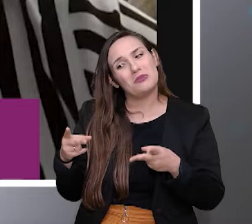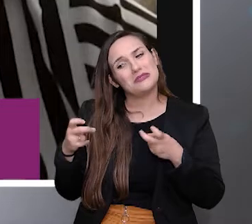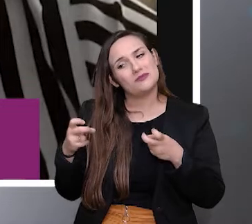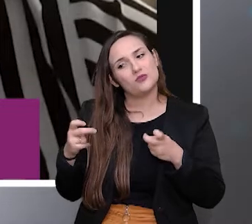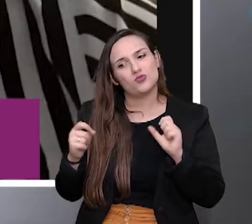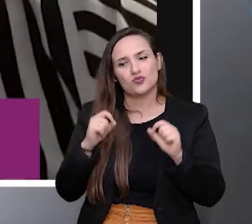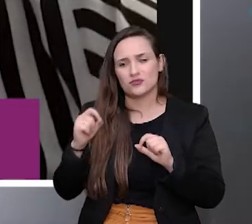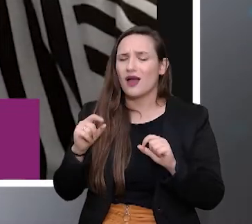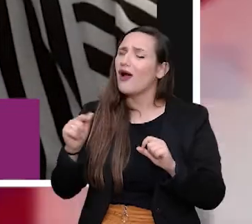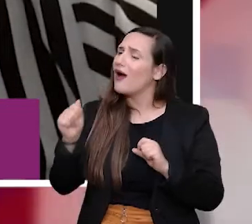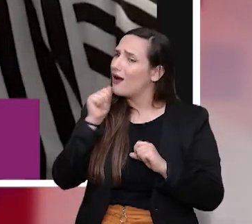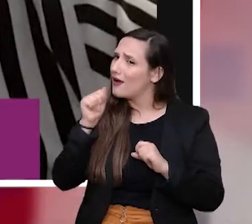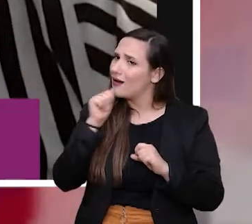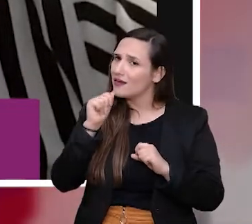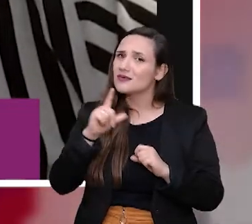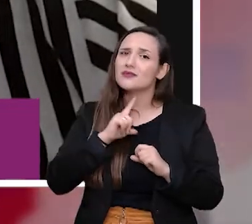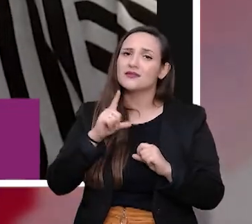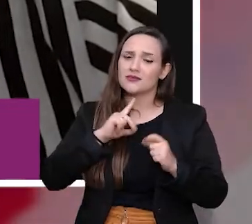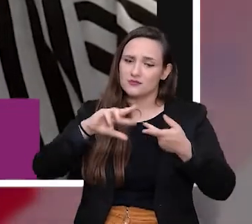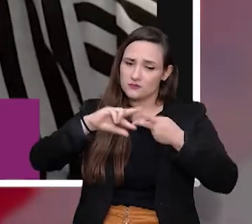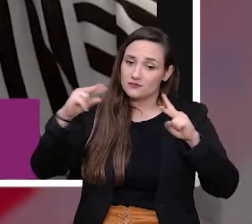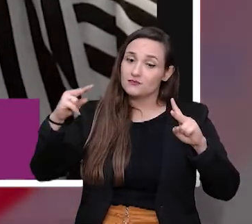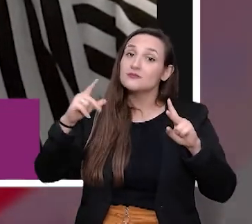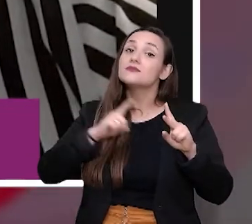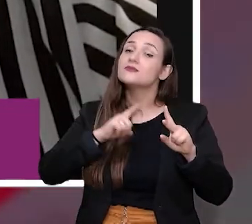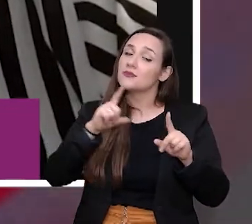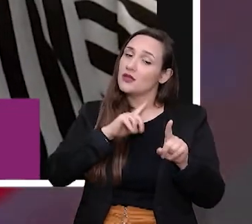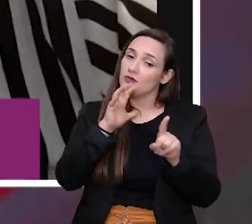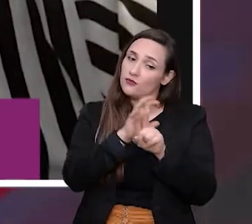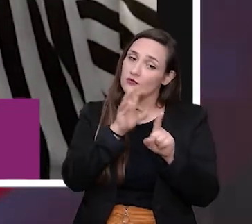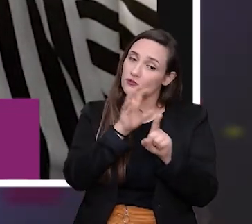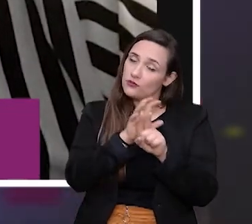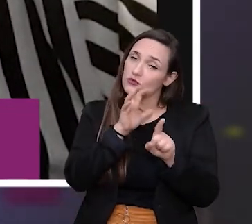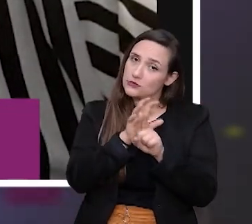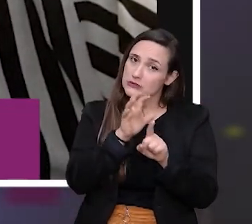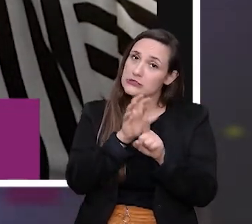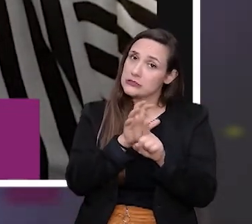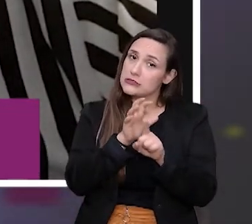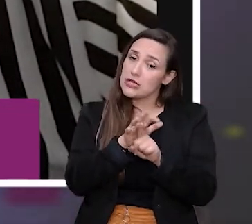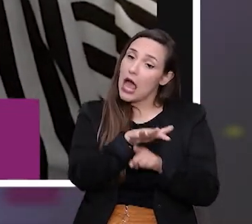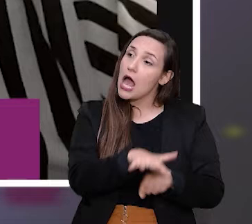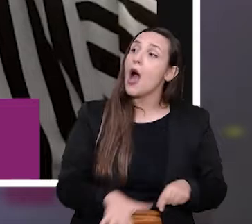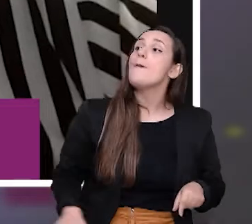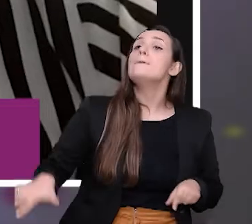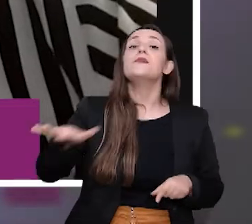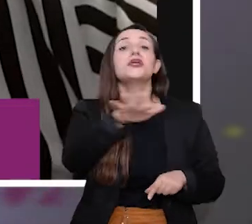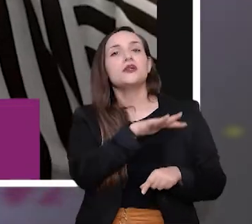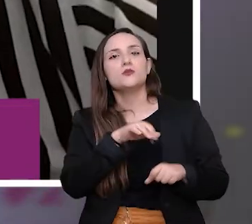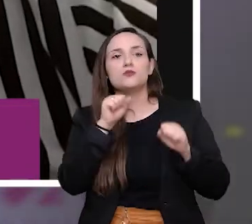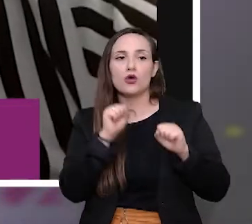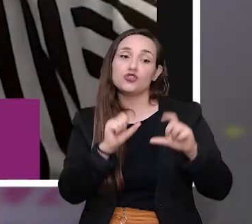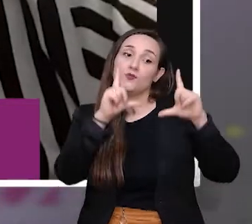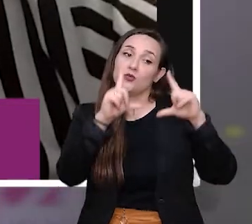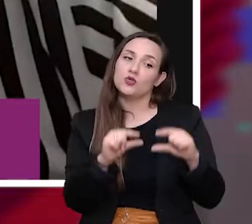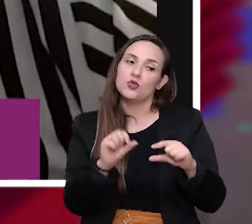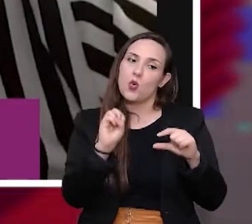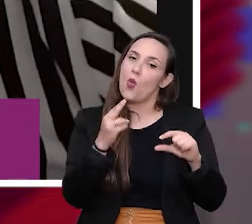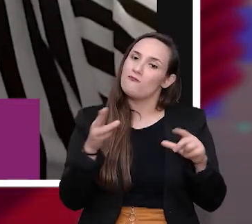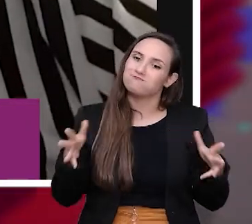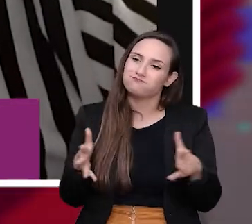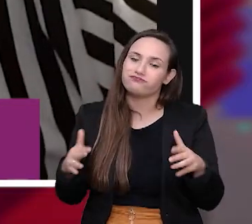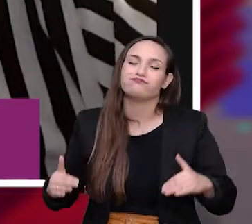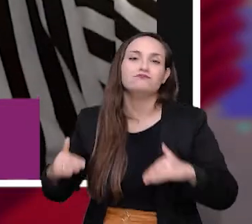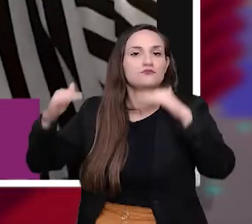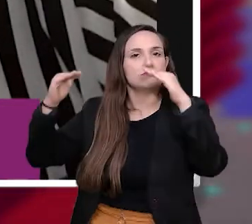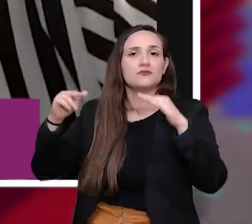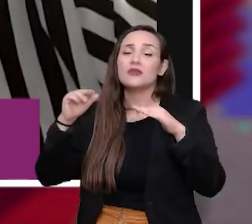concepção, mesmo aquilo que é hereditário é moldado pelo ambiente. Pode ser Uhum. abrandado, né? Ou pode ser superestimado